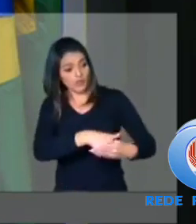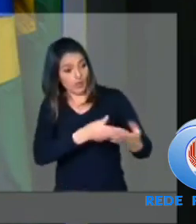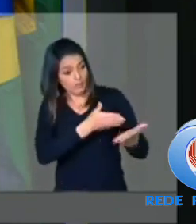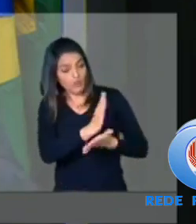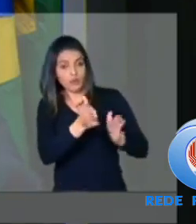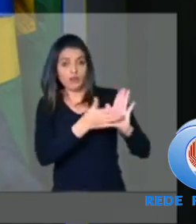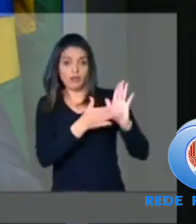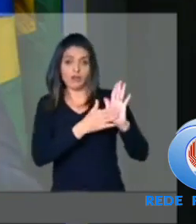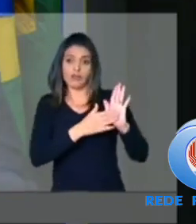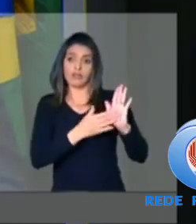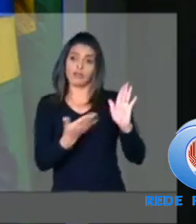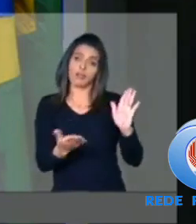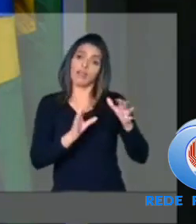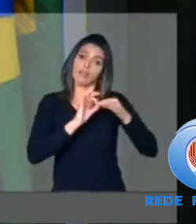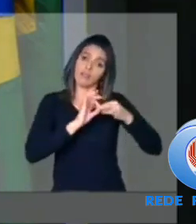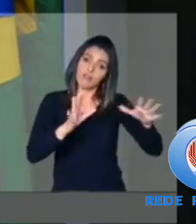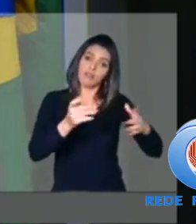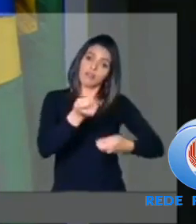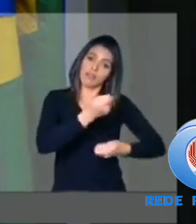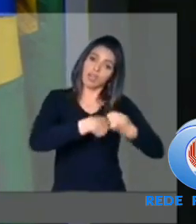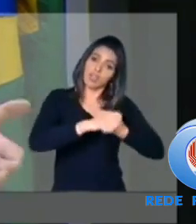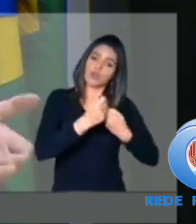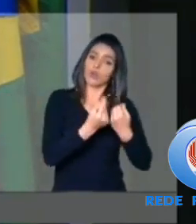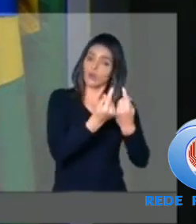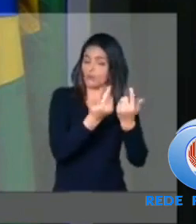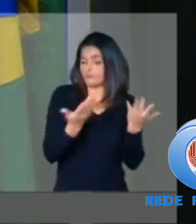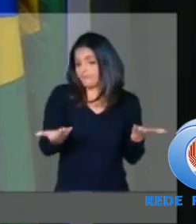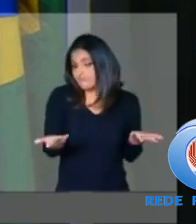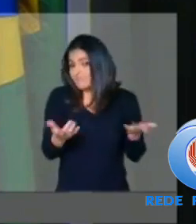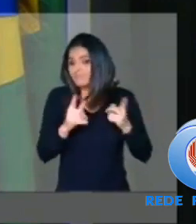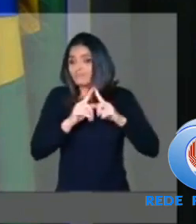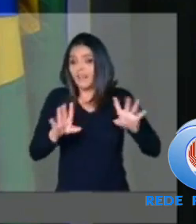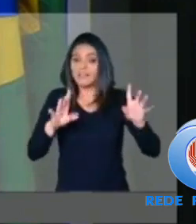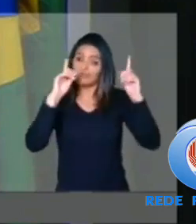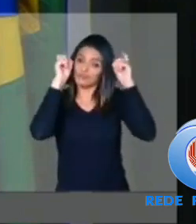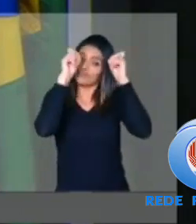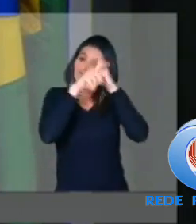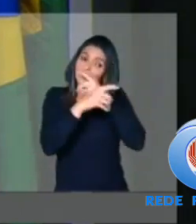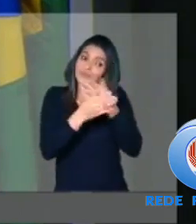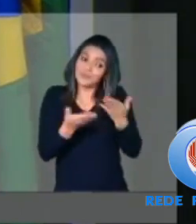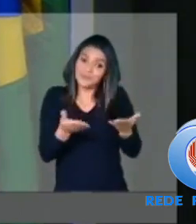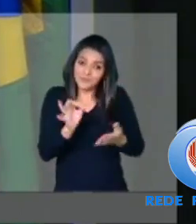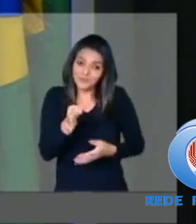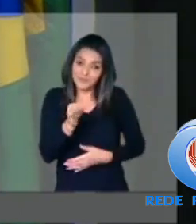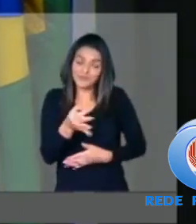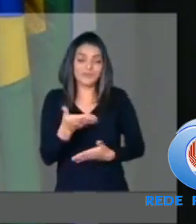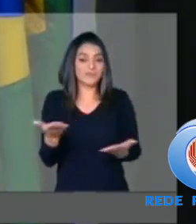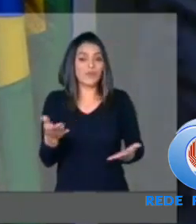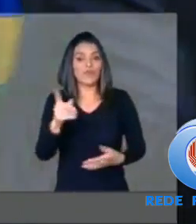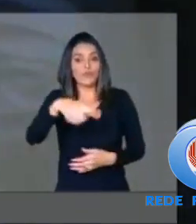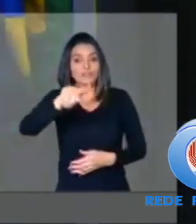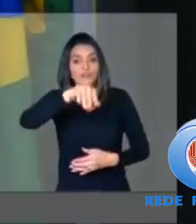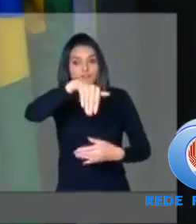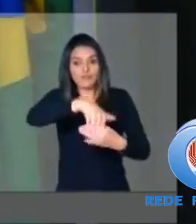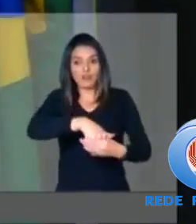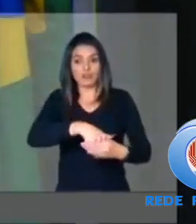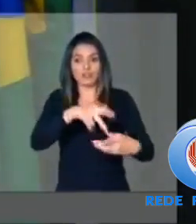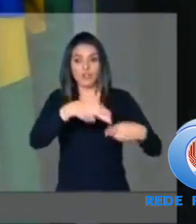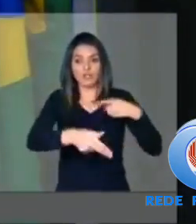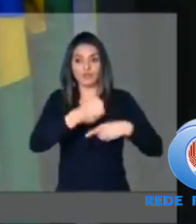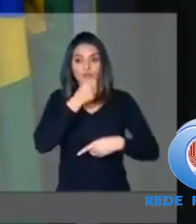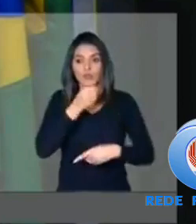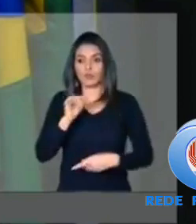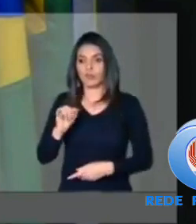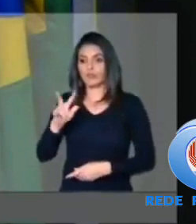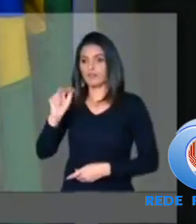MP da liberdade econômica. Mas acho que isso dificilmente vai acontecer. Então, para aqueles que votam a Deputado